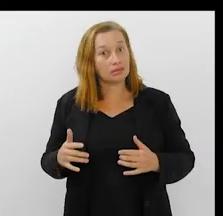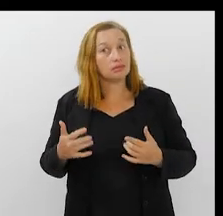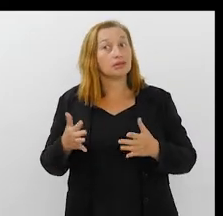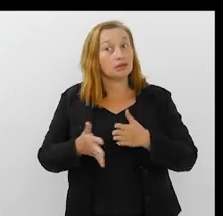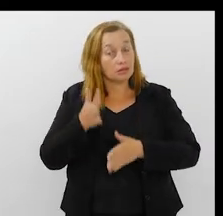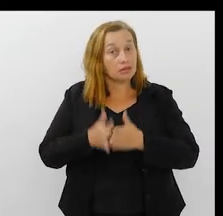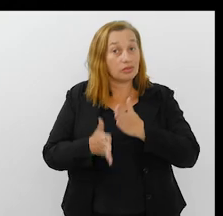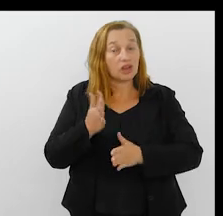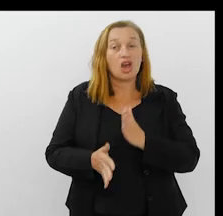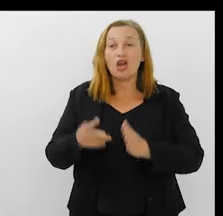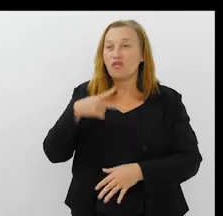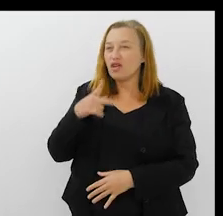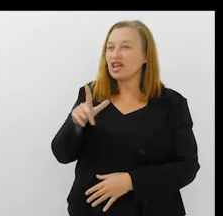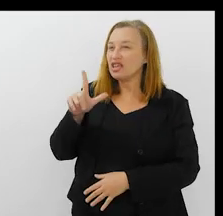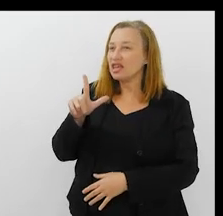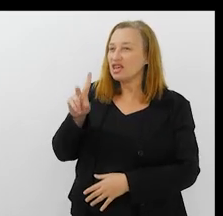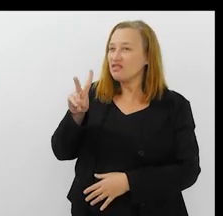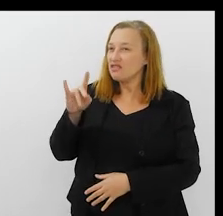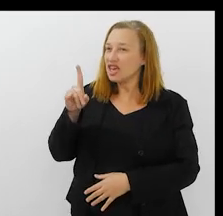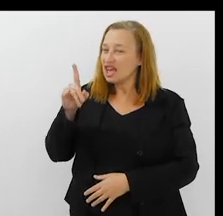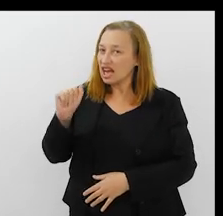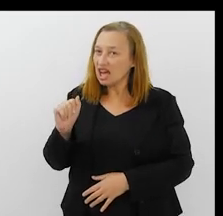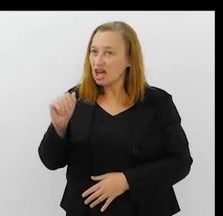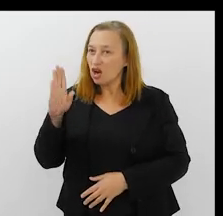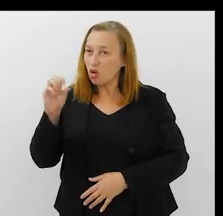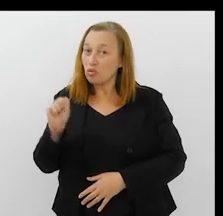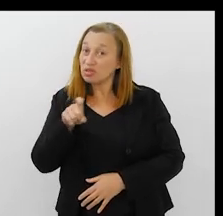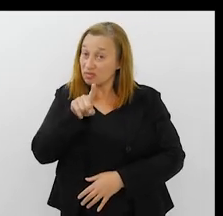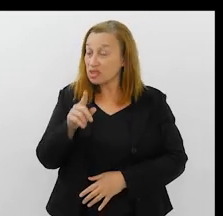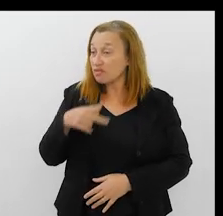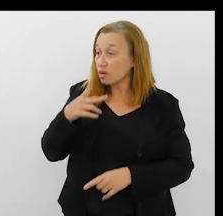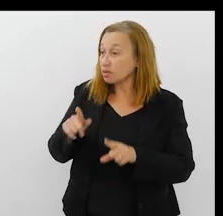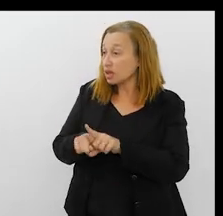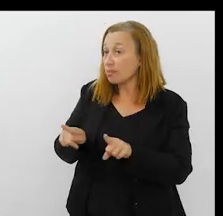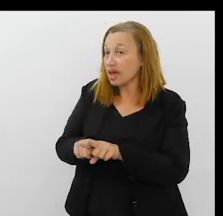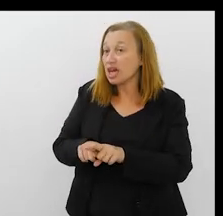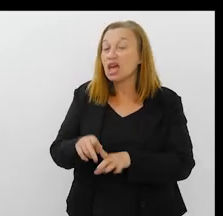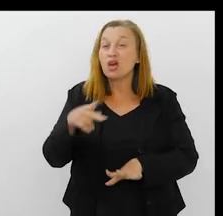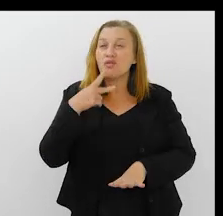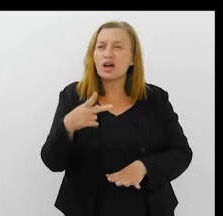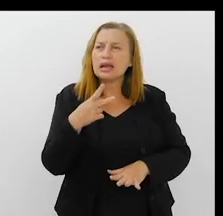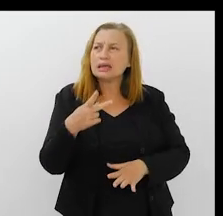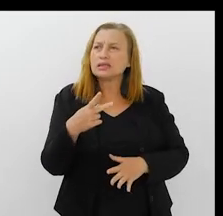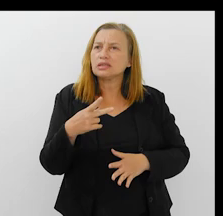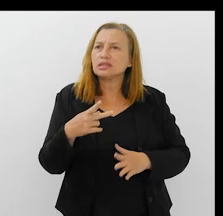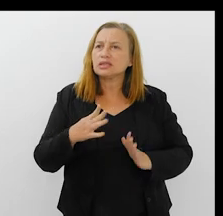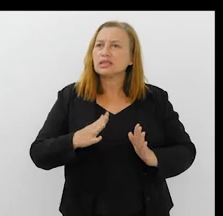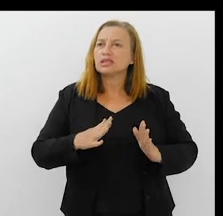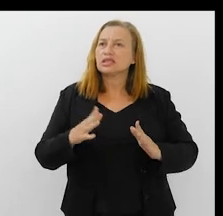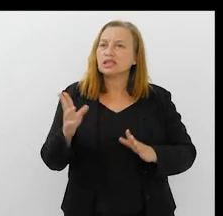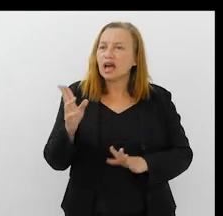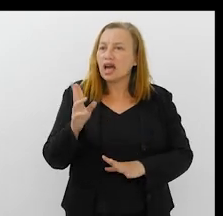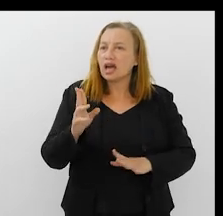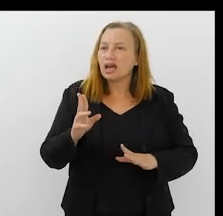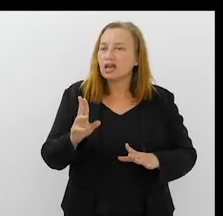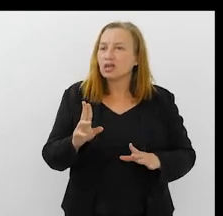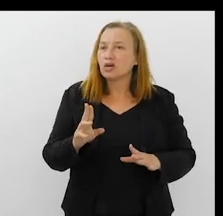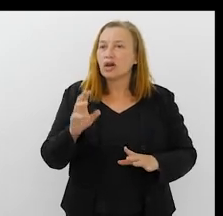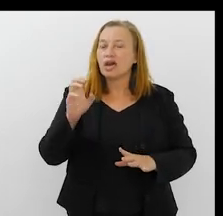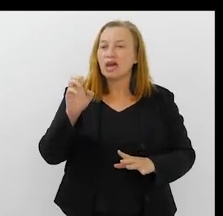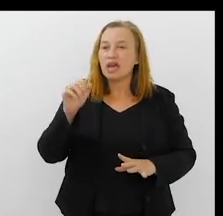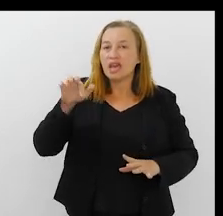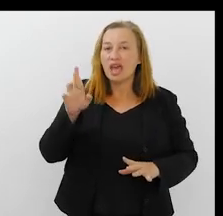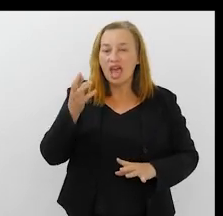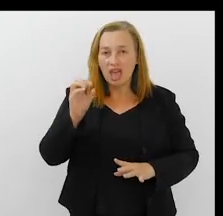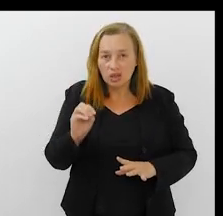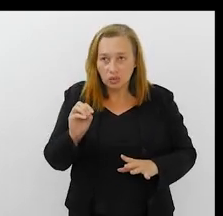complicado. Eu falei de Villa-Lobos agora, você citou Villa-Lobos, eu... Falei da passagem da Mocidade com o enredo